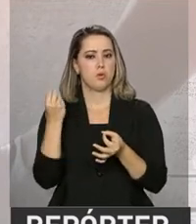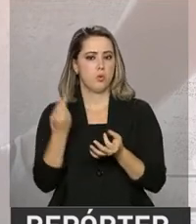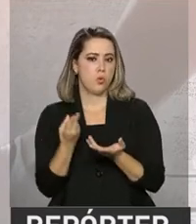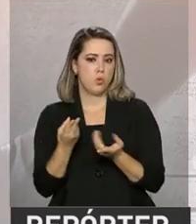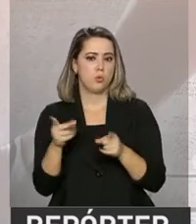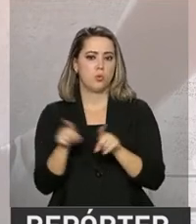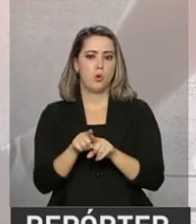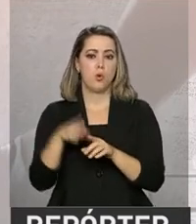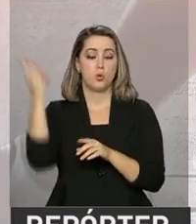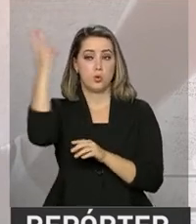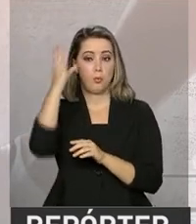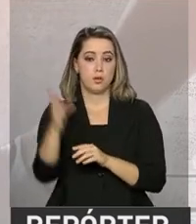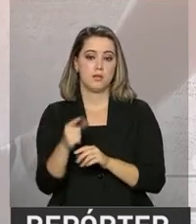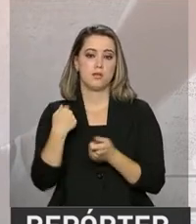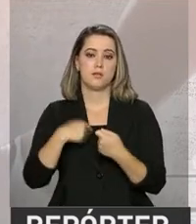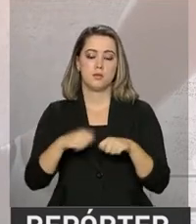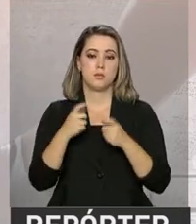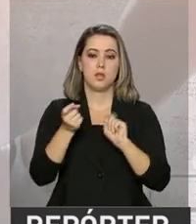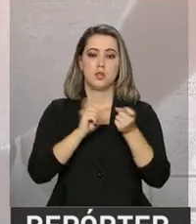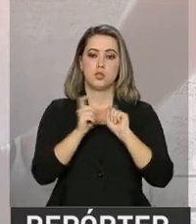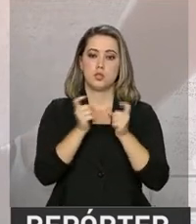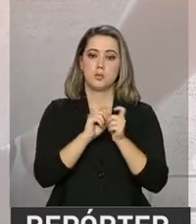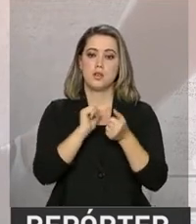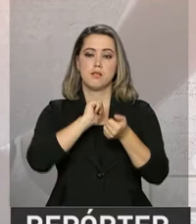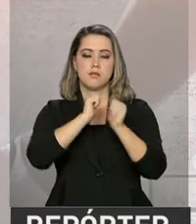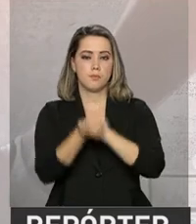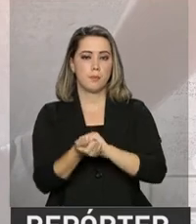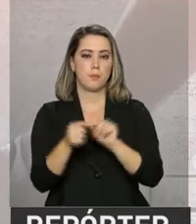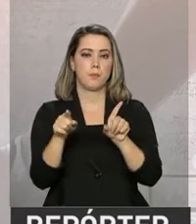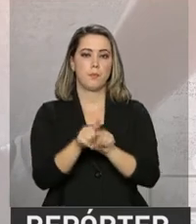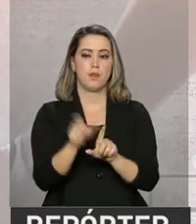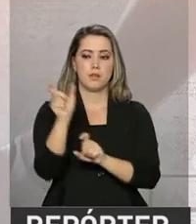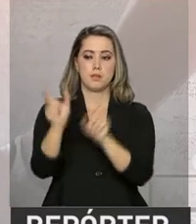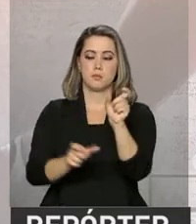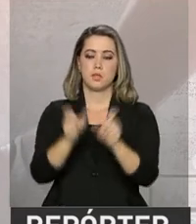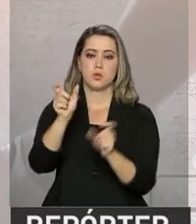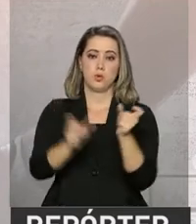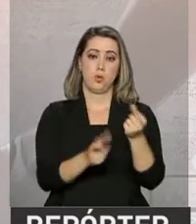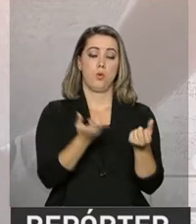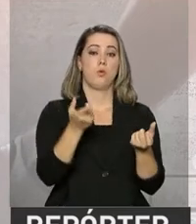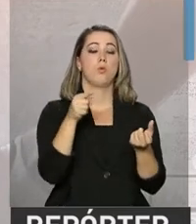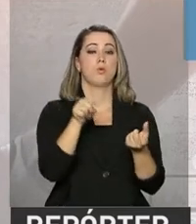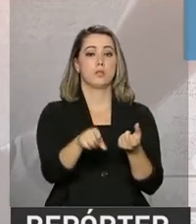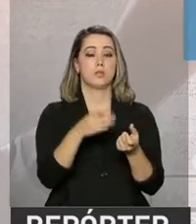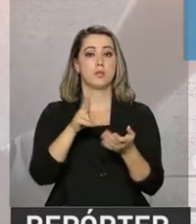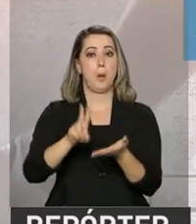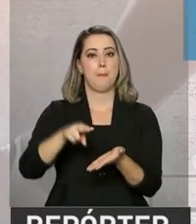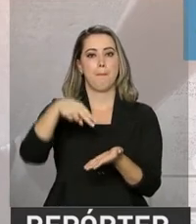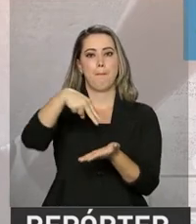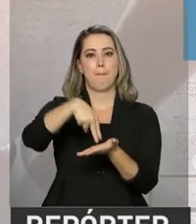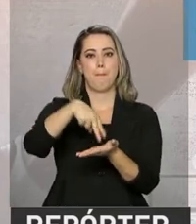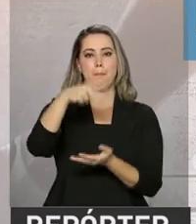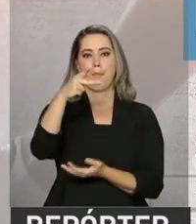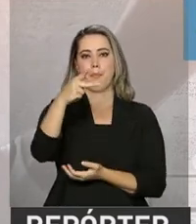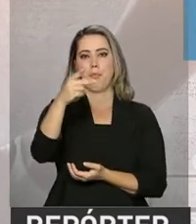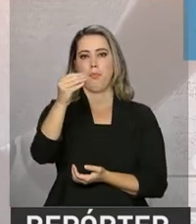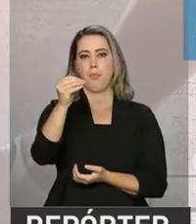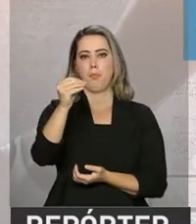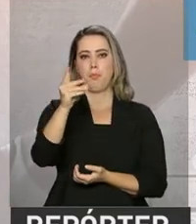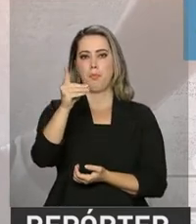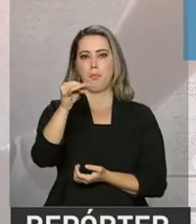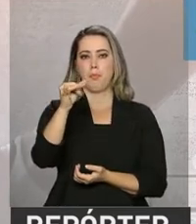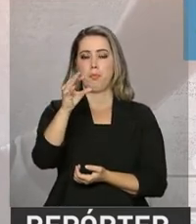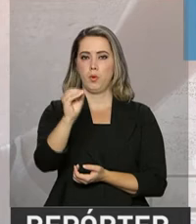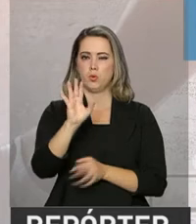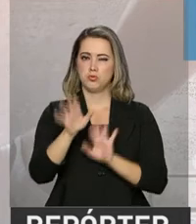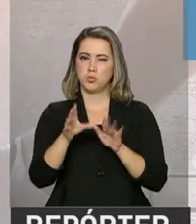entidade nacional de administração do desporto os atletas da modalidade pode recebem 1 bolsa que varia de